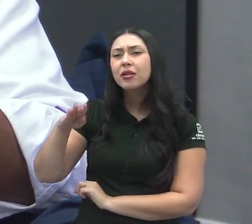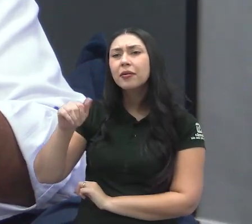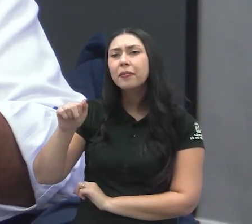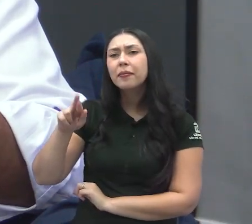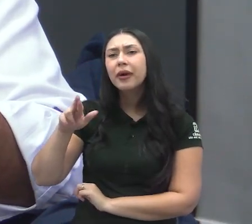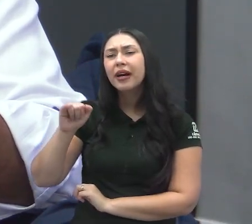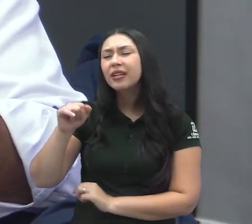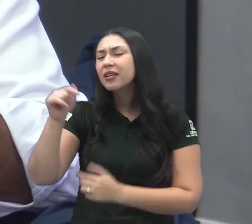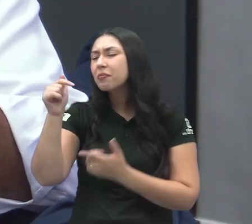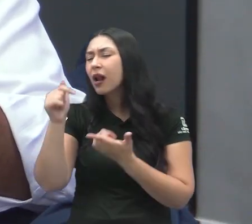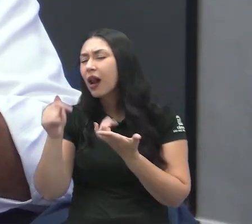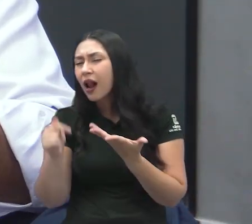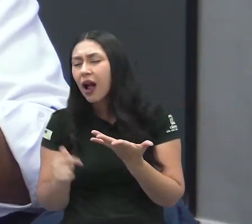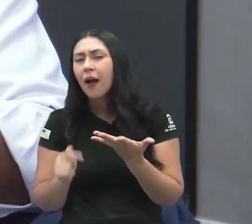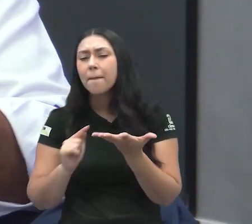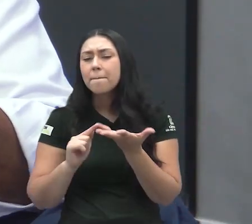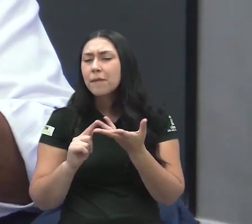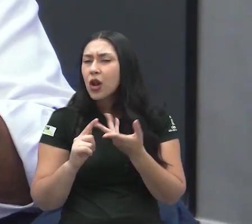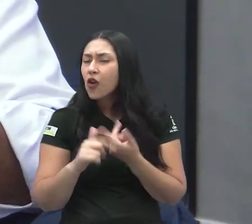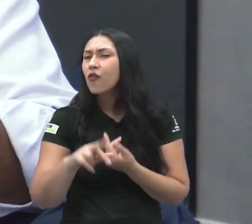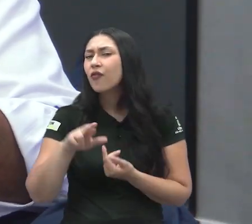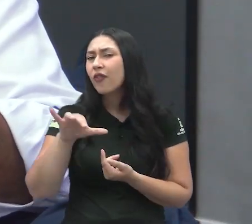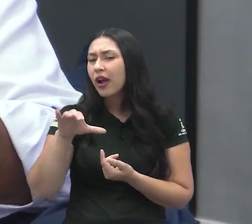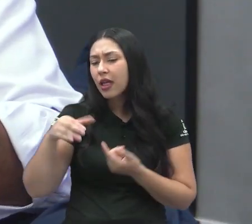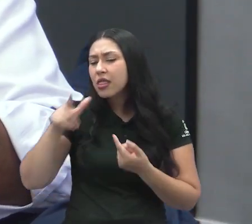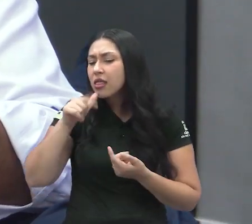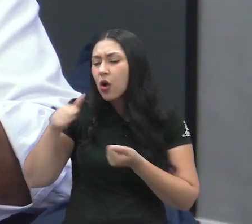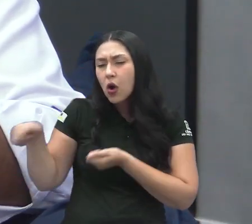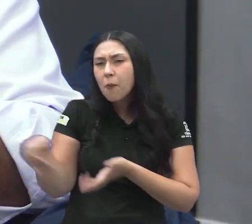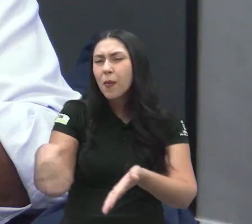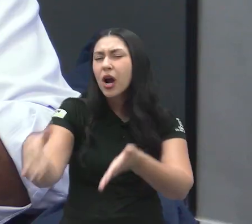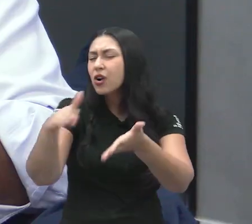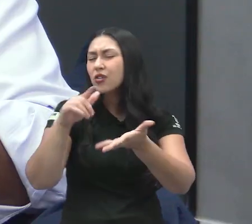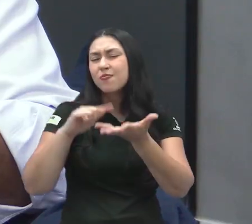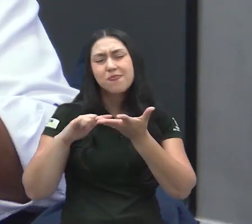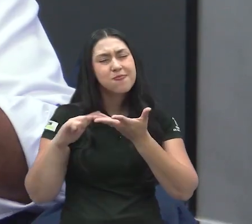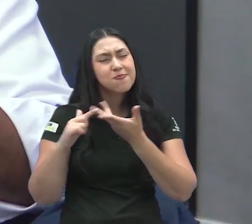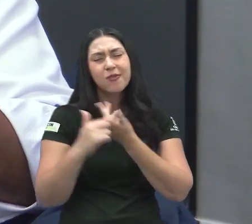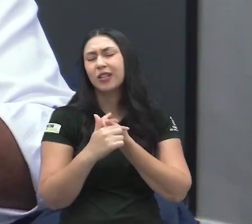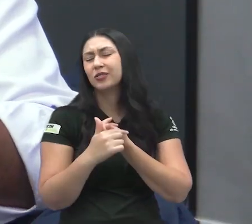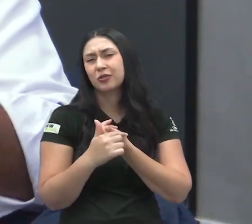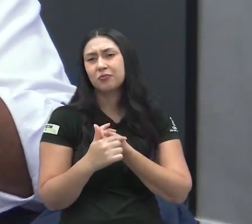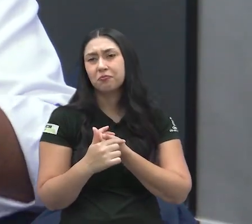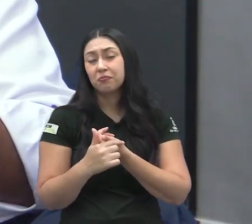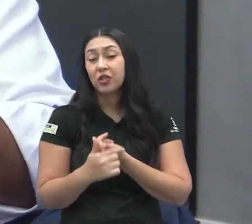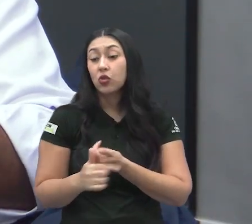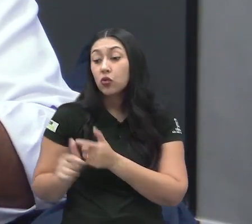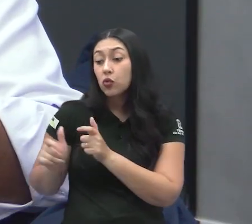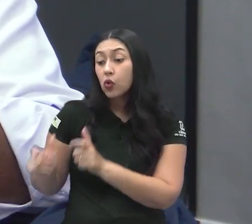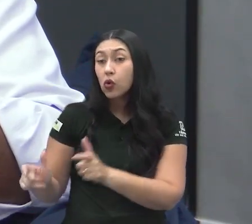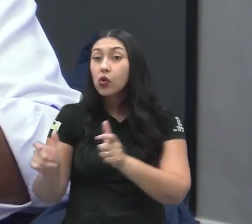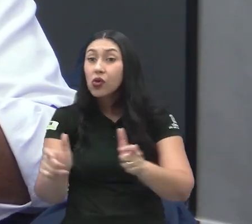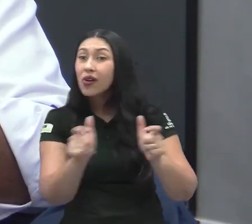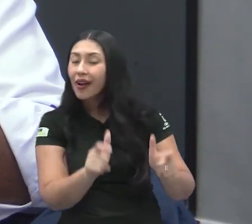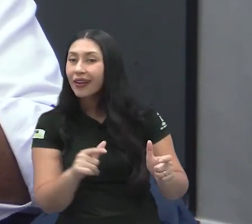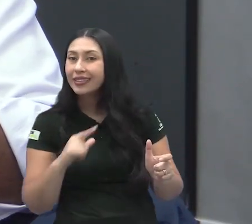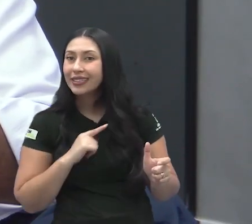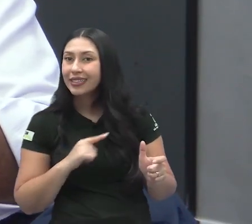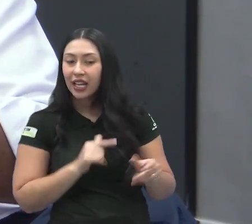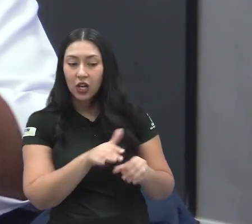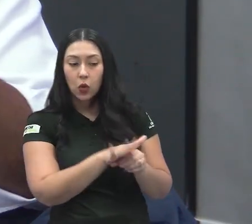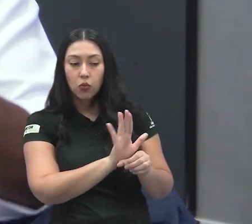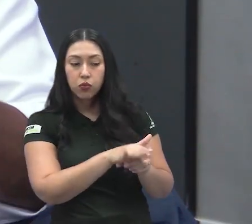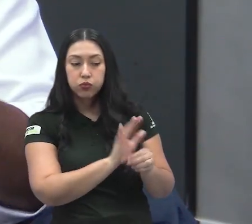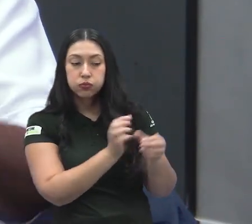Rio Senhorinha, no Rio Comprido, no próprio Rio Paraíba, enfim, onde tiver um descarte de